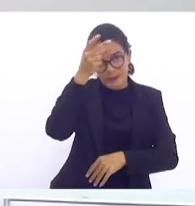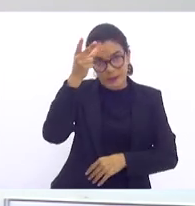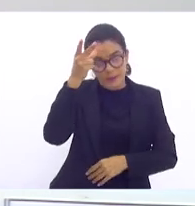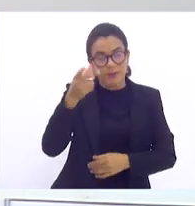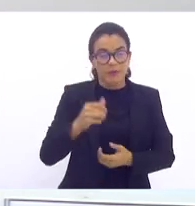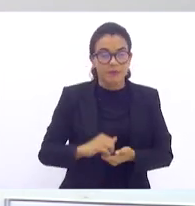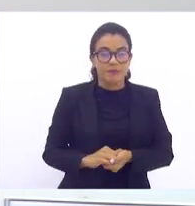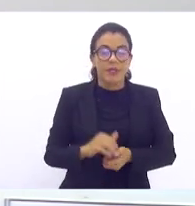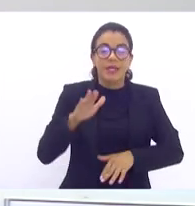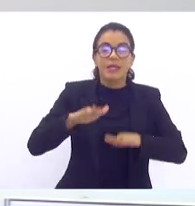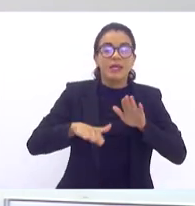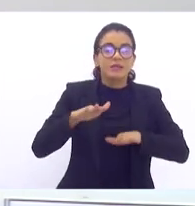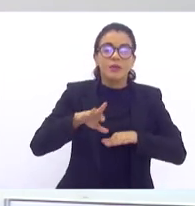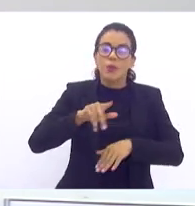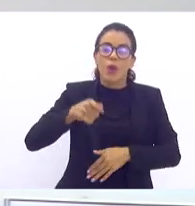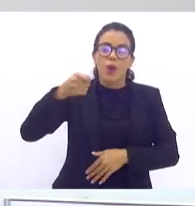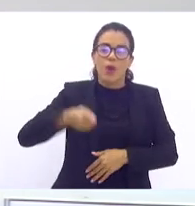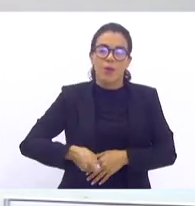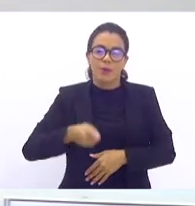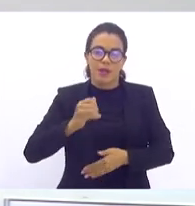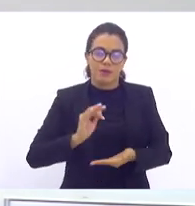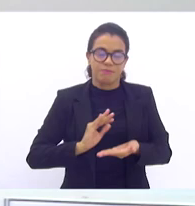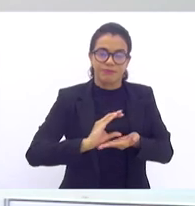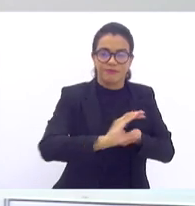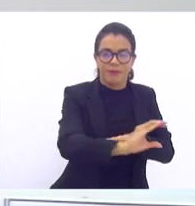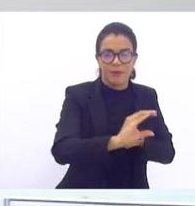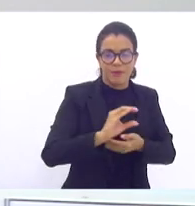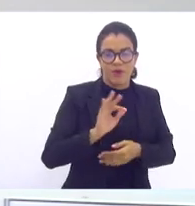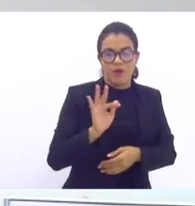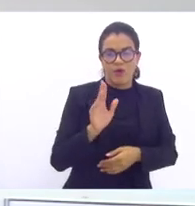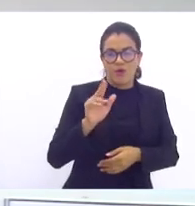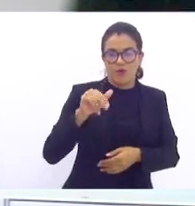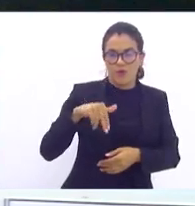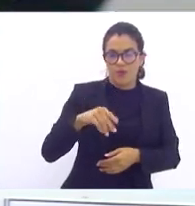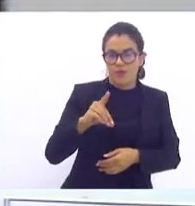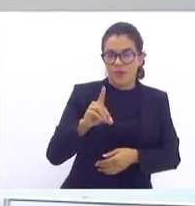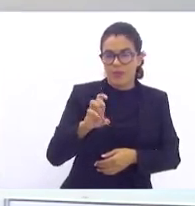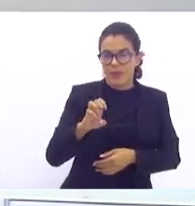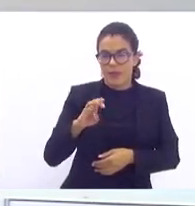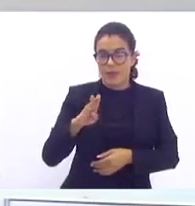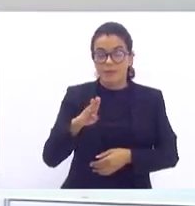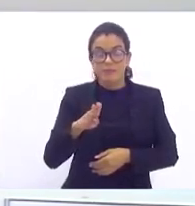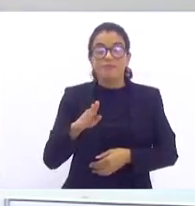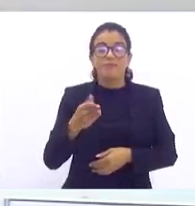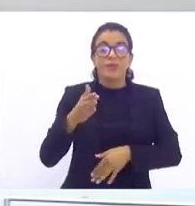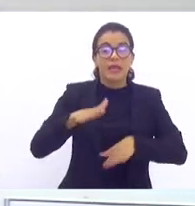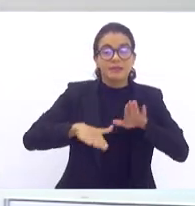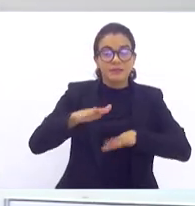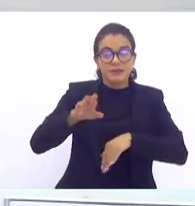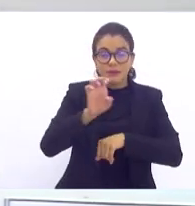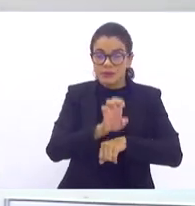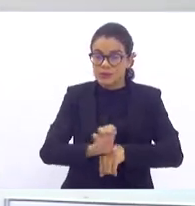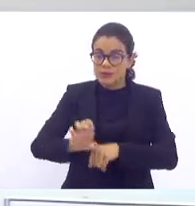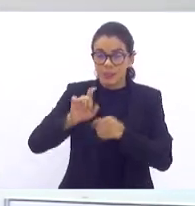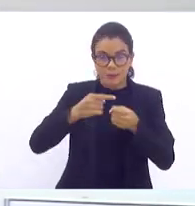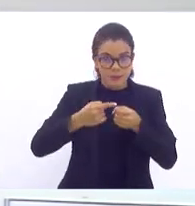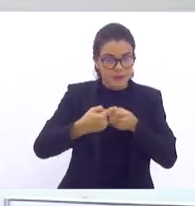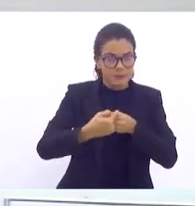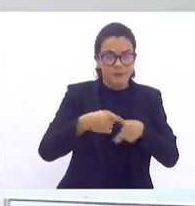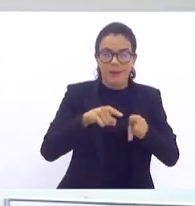obrigados pelas verbas do fundeb enquanto isso tinha tem estado que no final é município